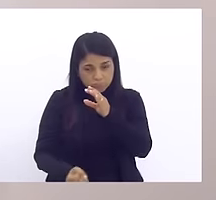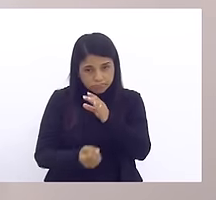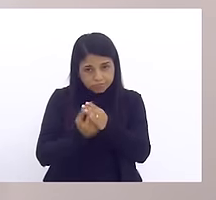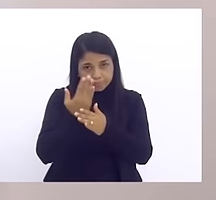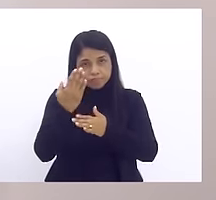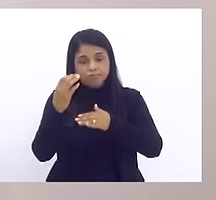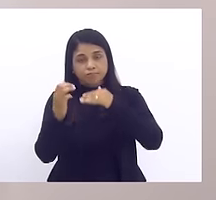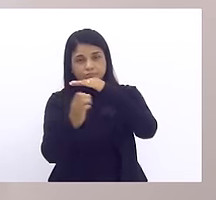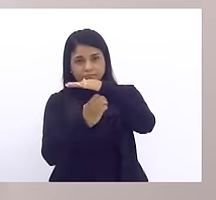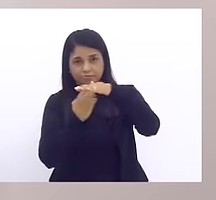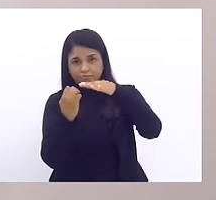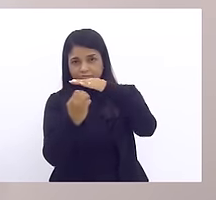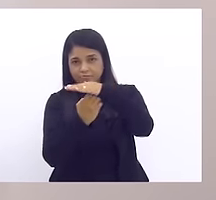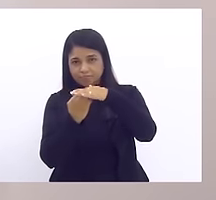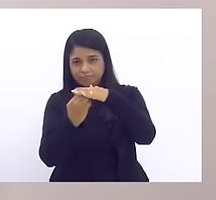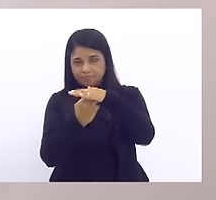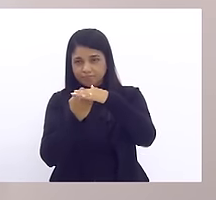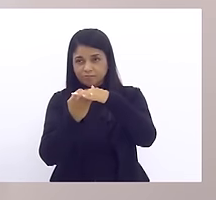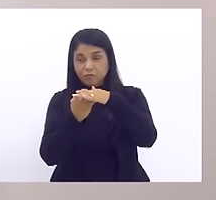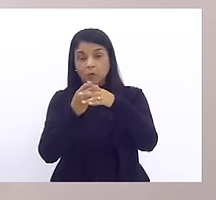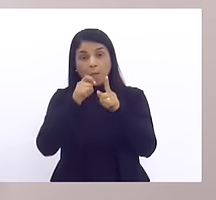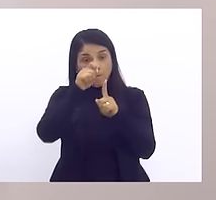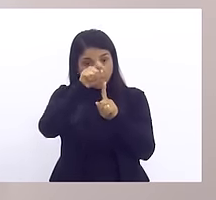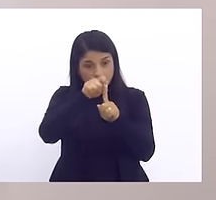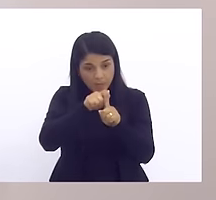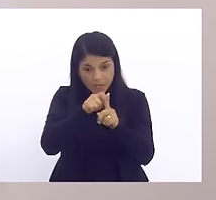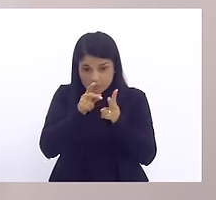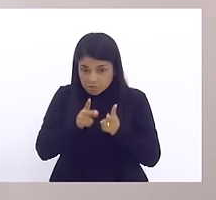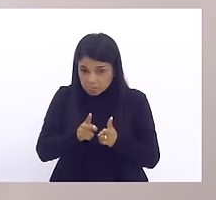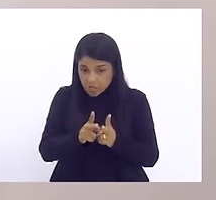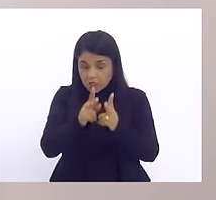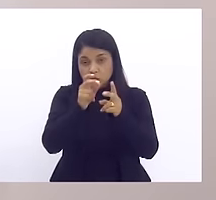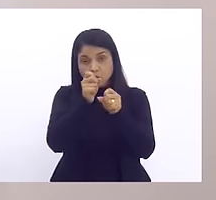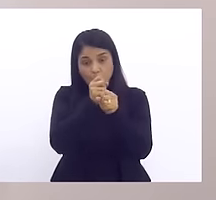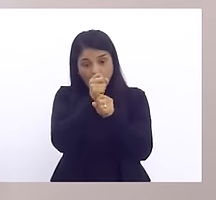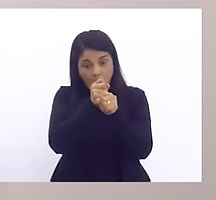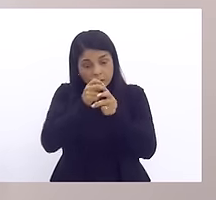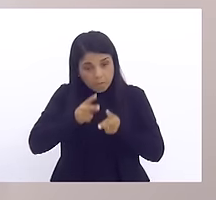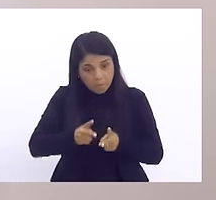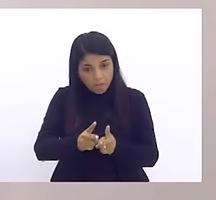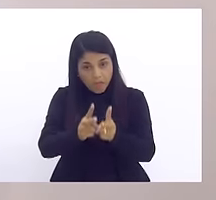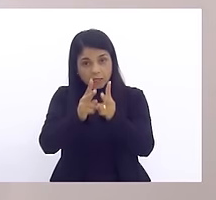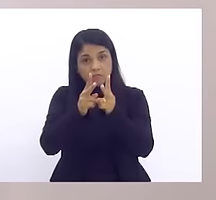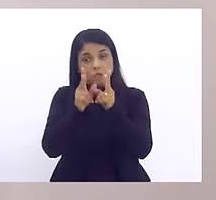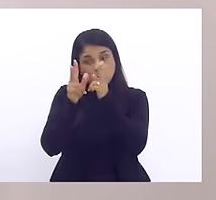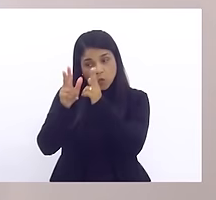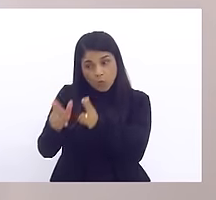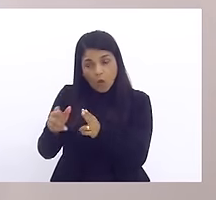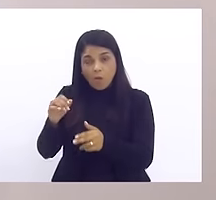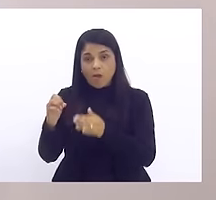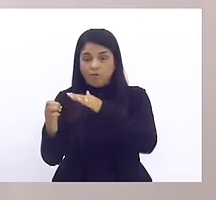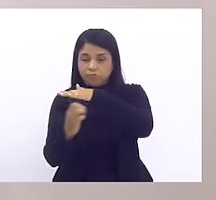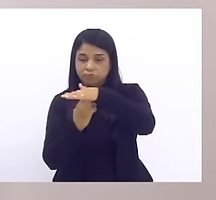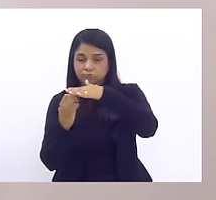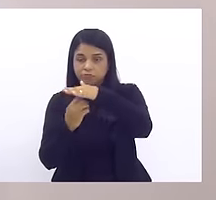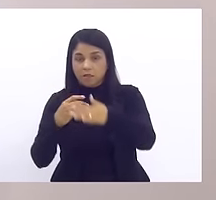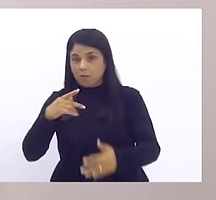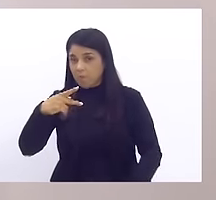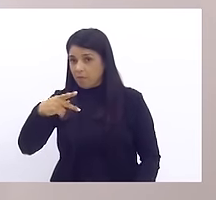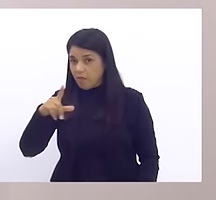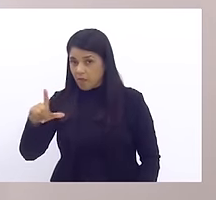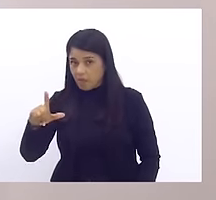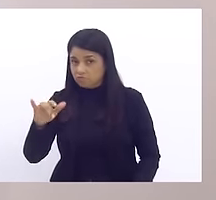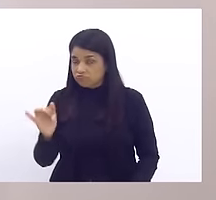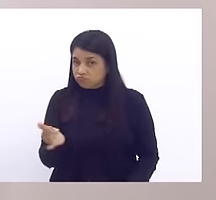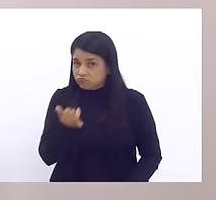fundada no mesmo mês e ano que a pele isso é uma coincidência ou tem alguma